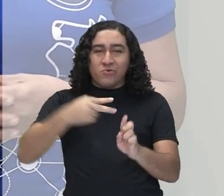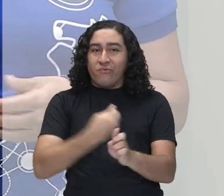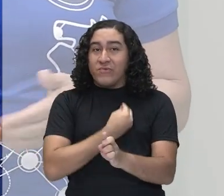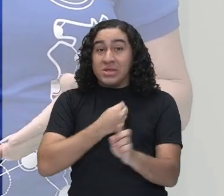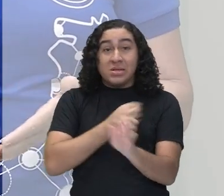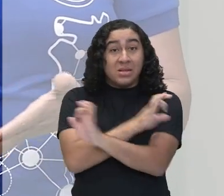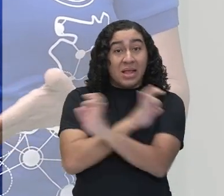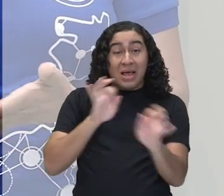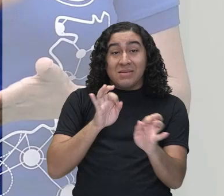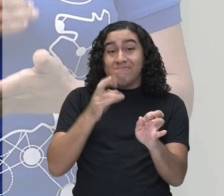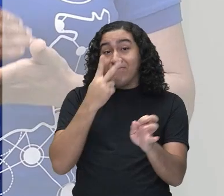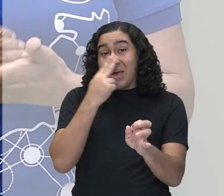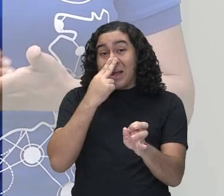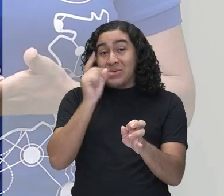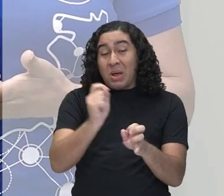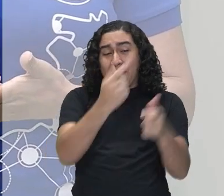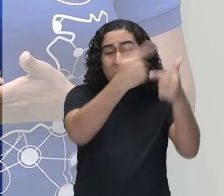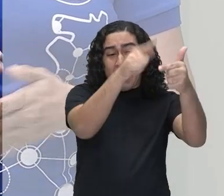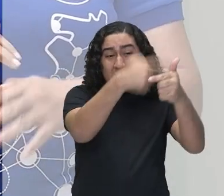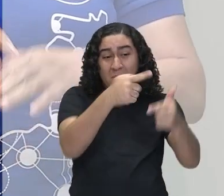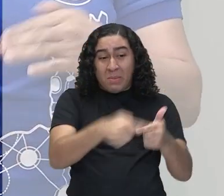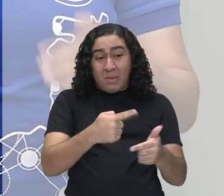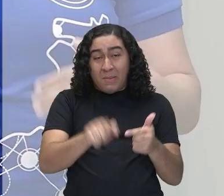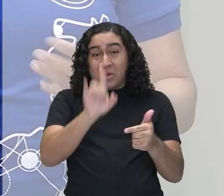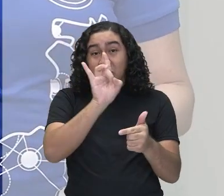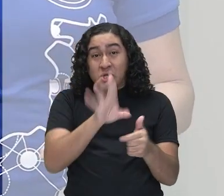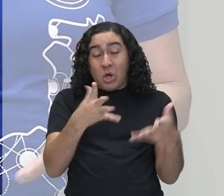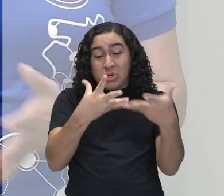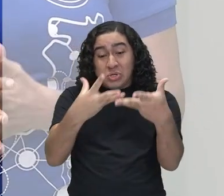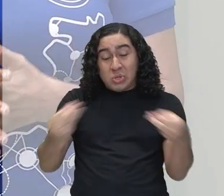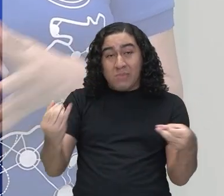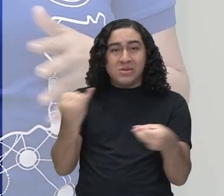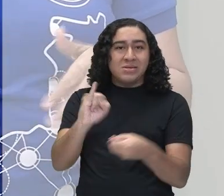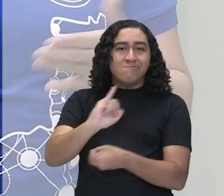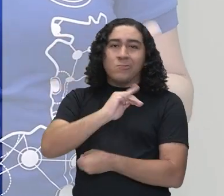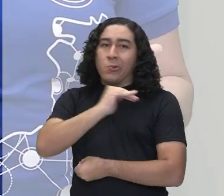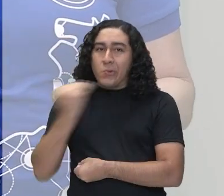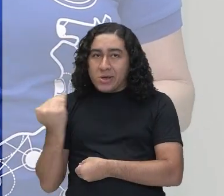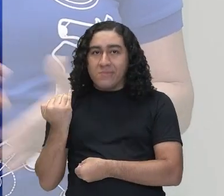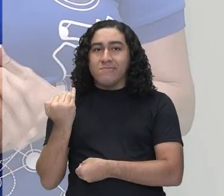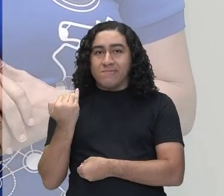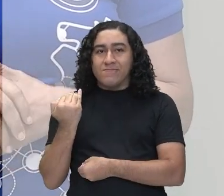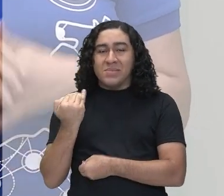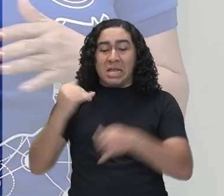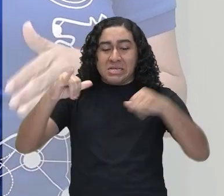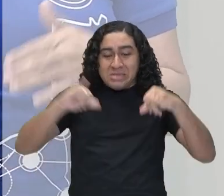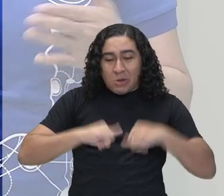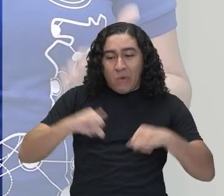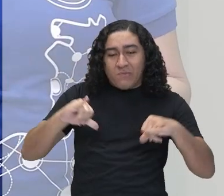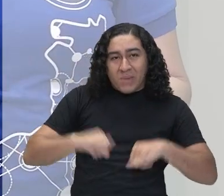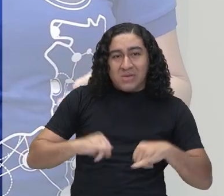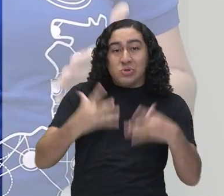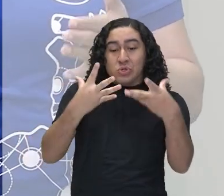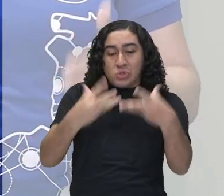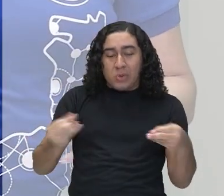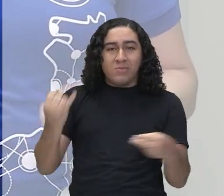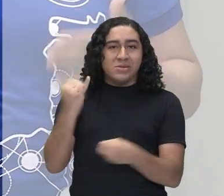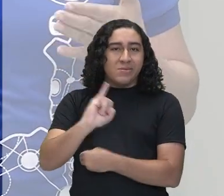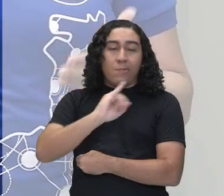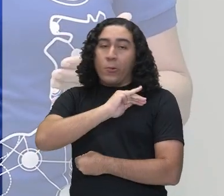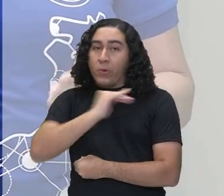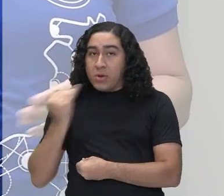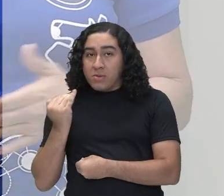morte como um meio para sair de tudo daquele sofrimento, né? De tudo que é mal.